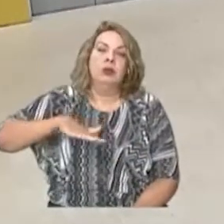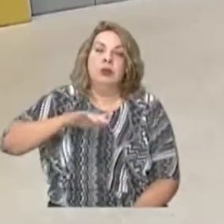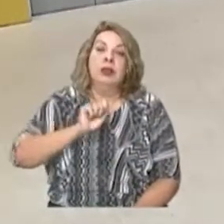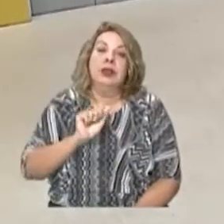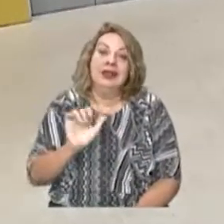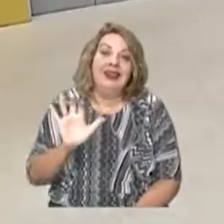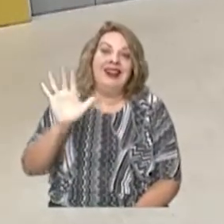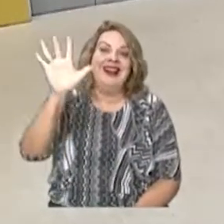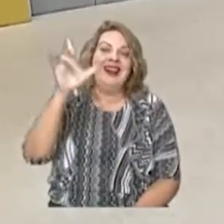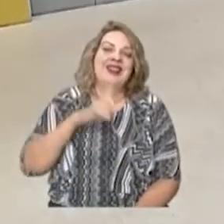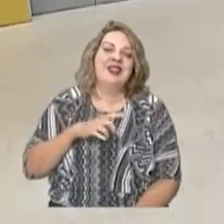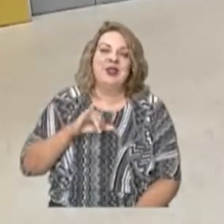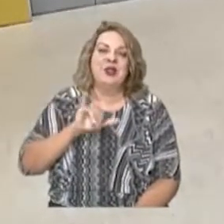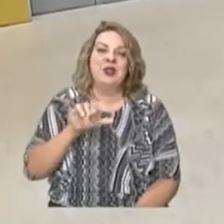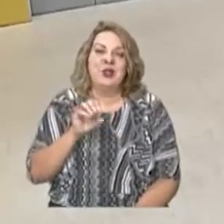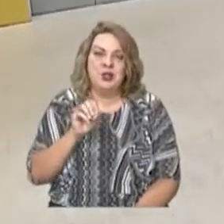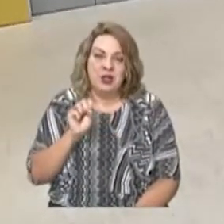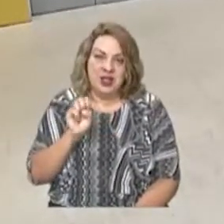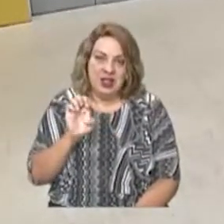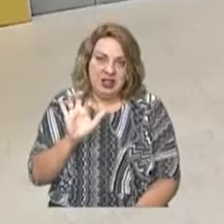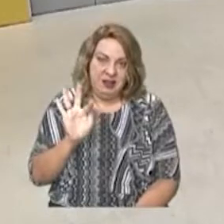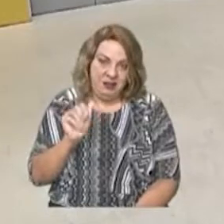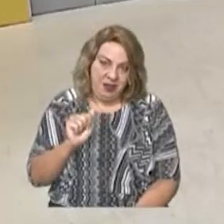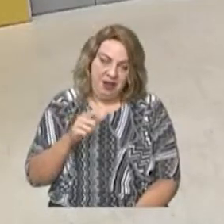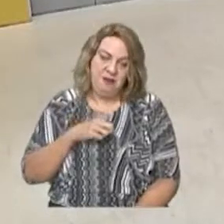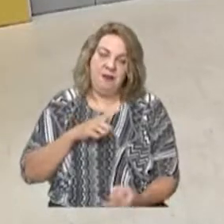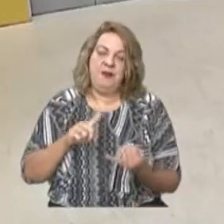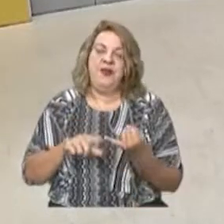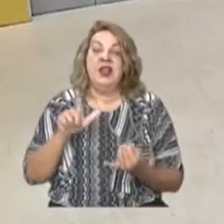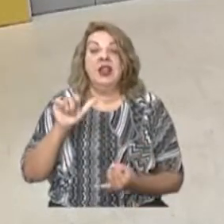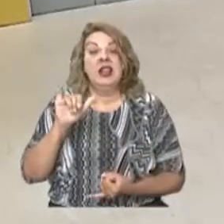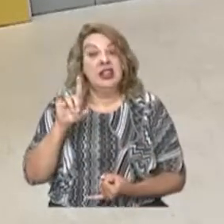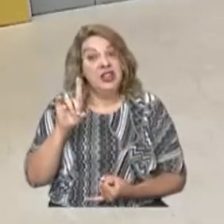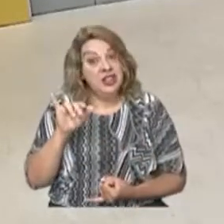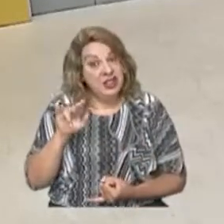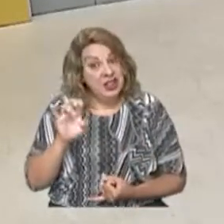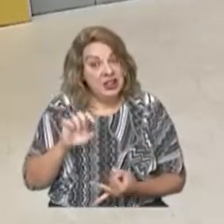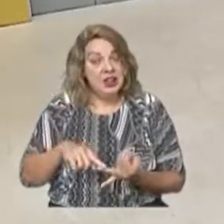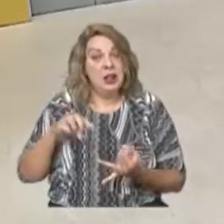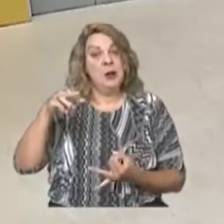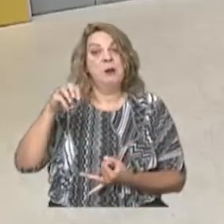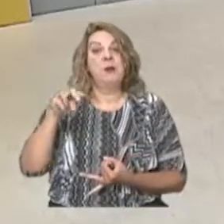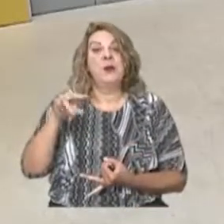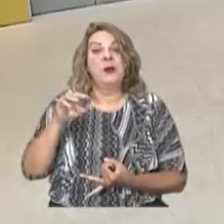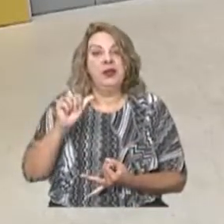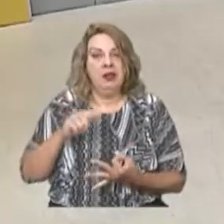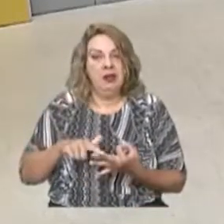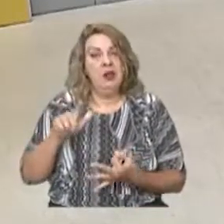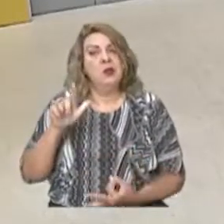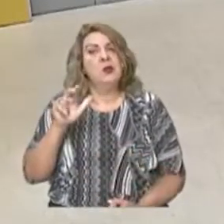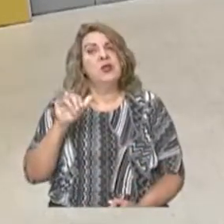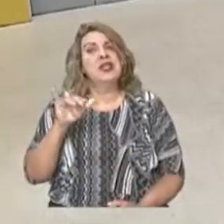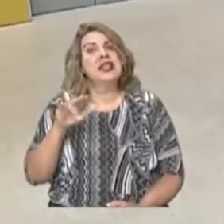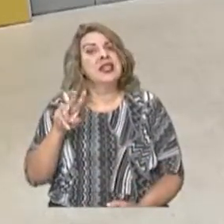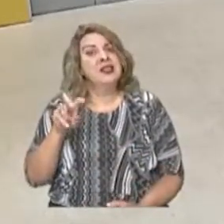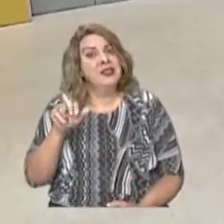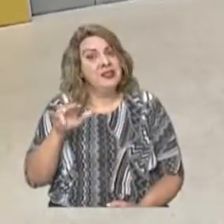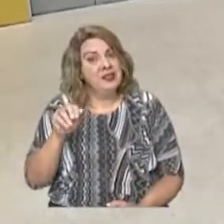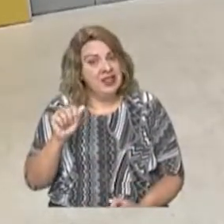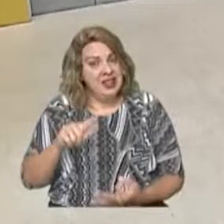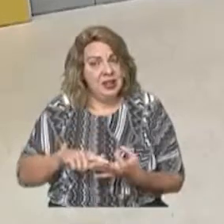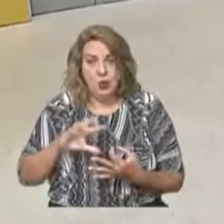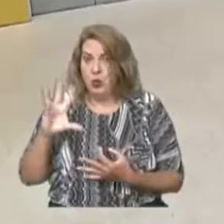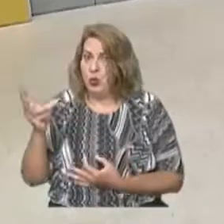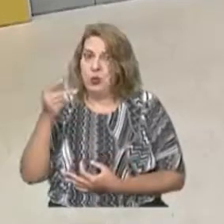Lagarto, Josefa Leidiane, tá? Quem mais aqui? Mônica Santos, Lucivânia Vasconcelos, Zé Walter, turma